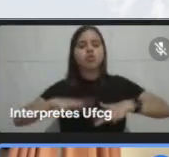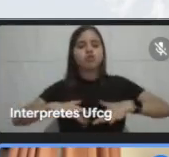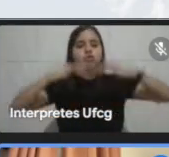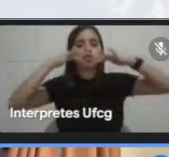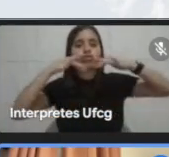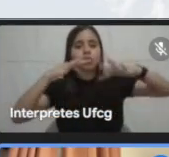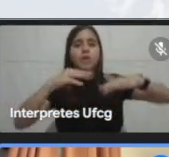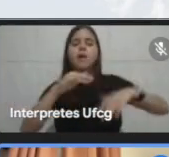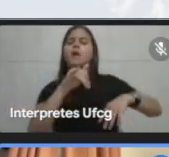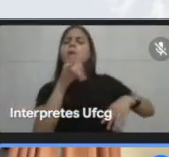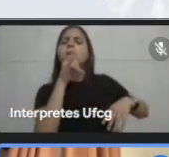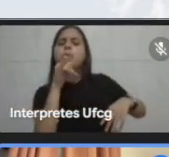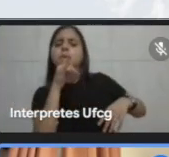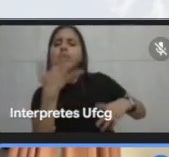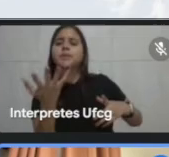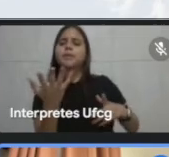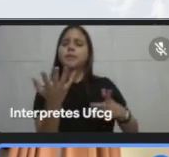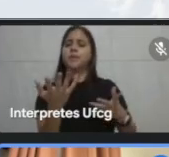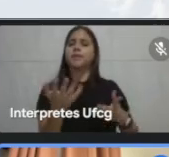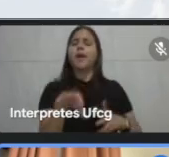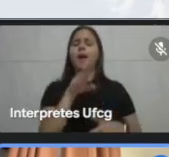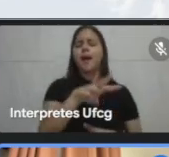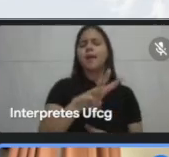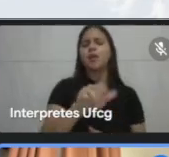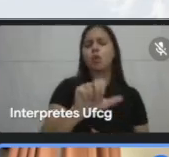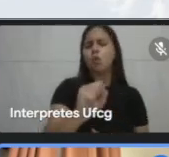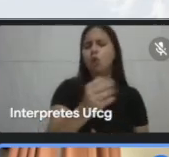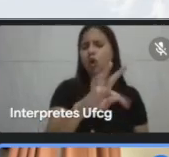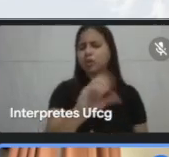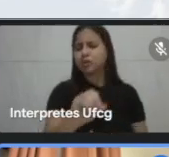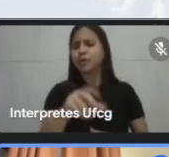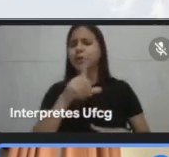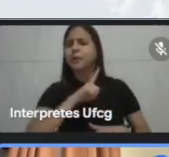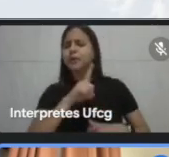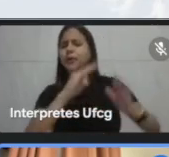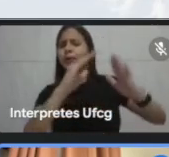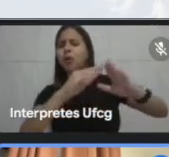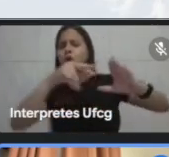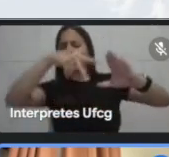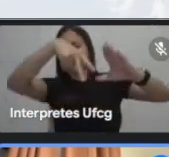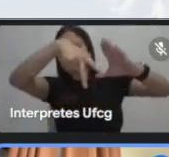Washington tem um porão lá que alaga e a pessoa fica sem